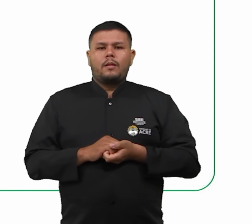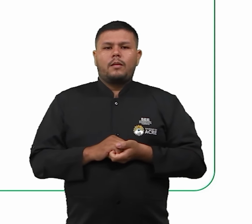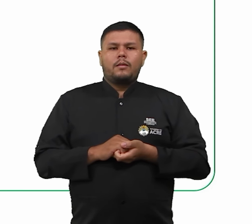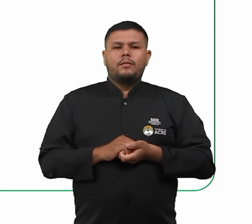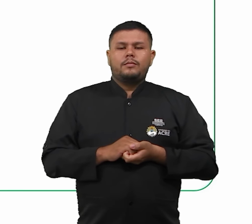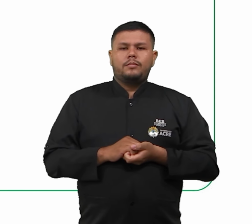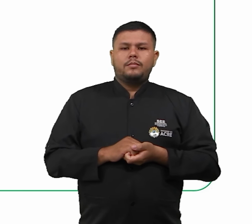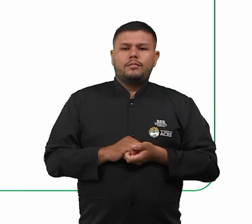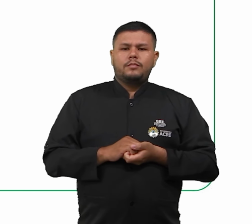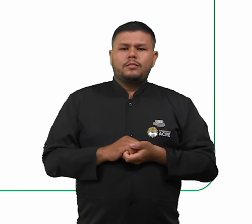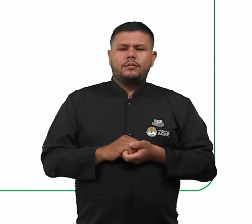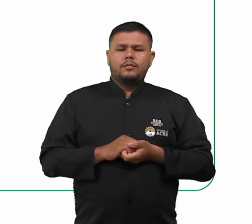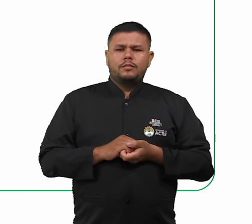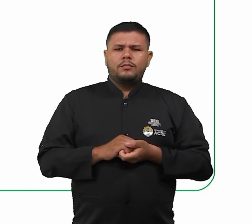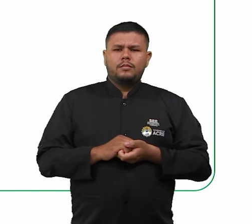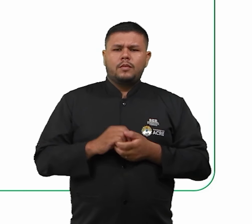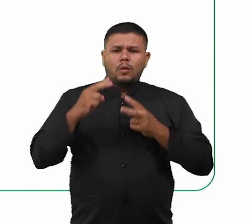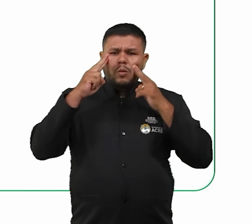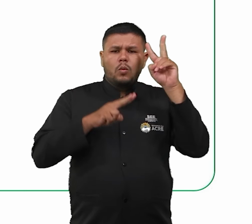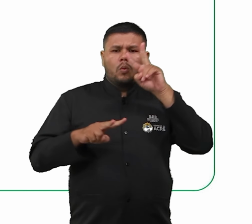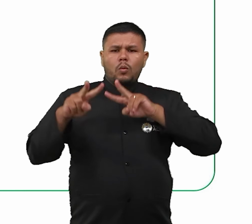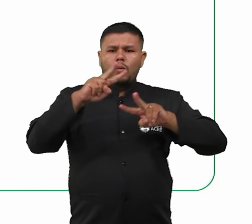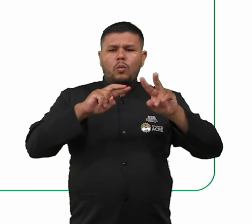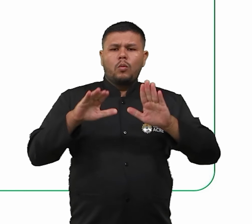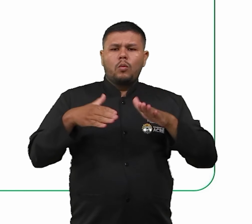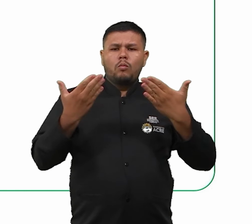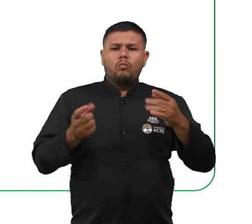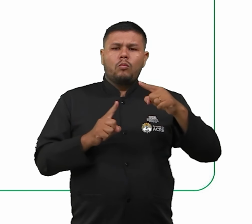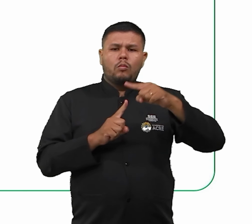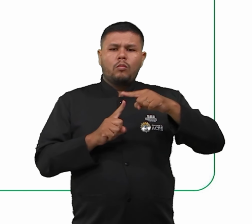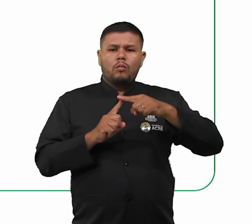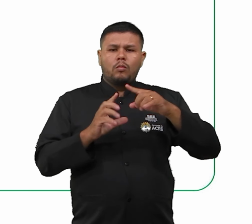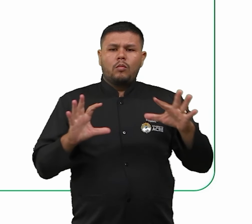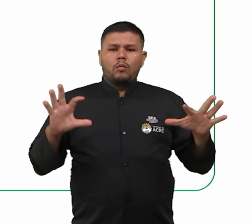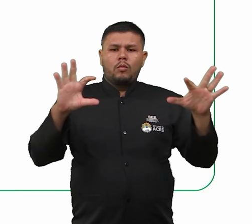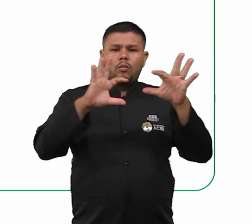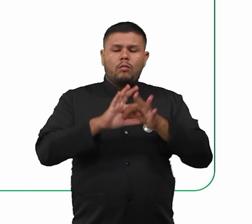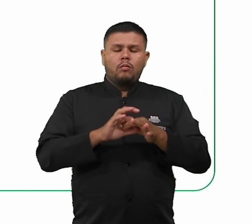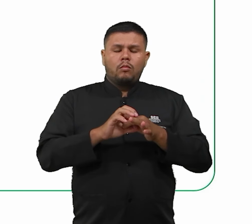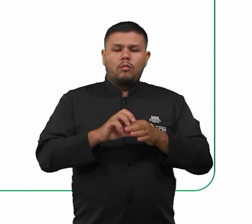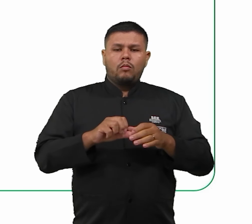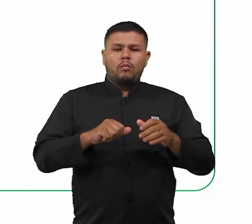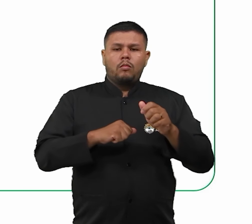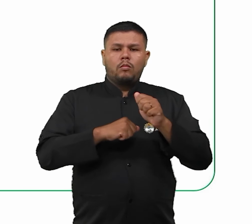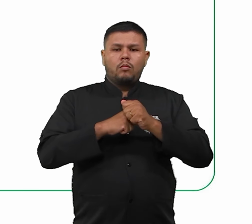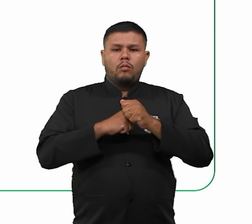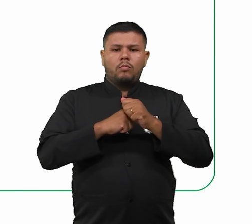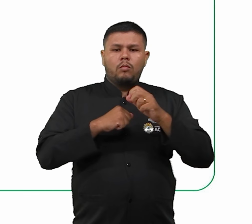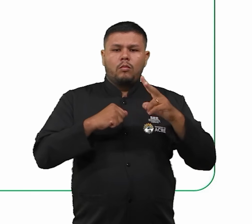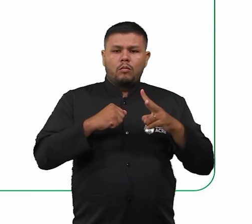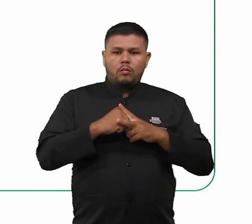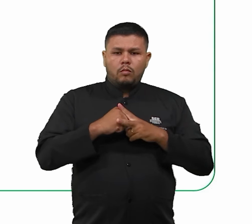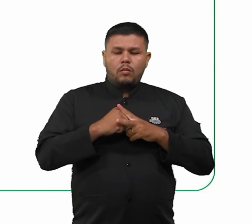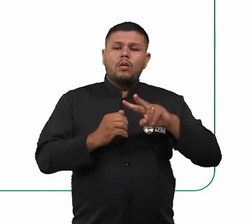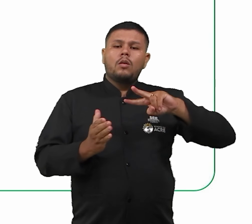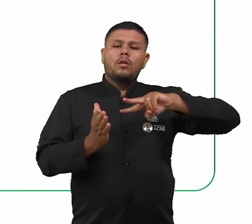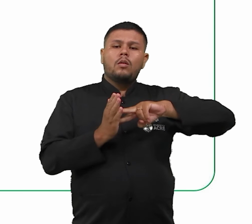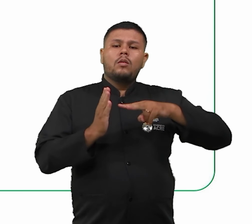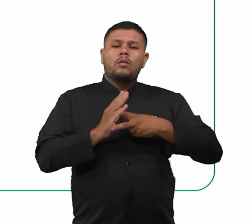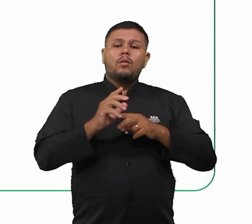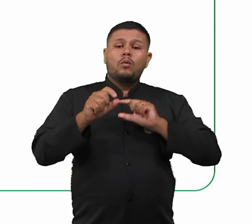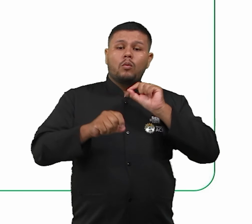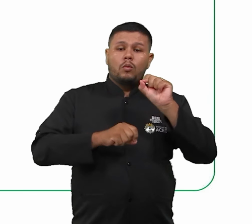Aqui é só para a gente observar quais os tipos de orações subordinadas adverbiais. Quando a gente fala de adverbiais, significa que ela tem